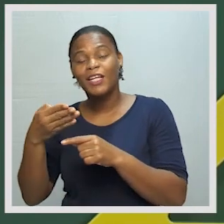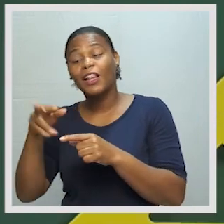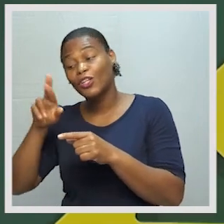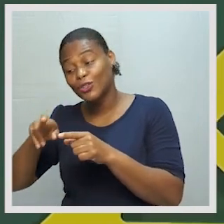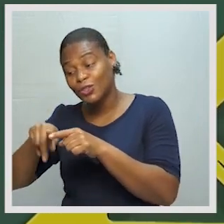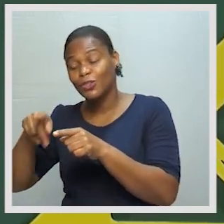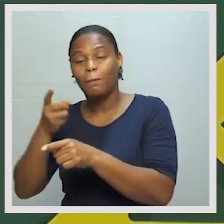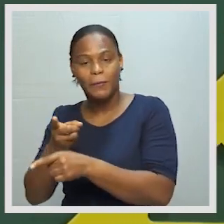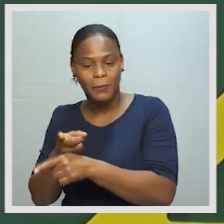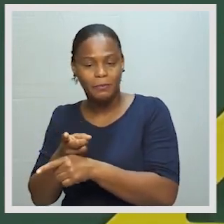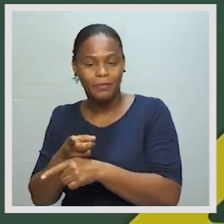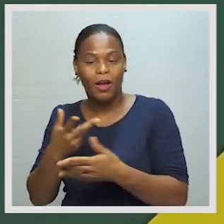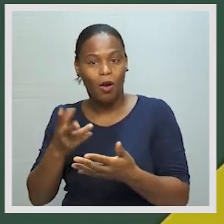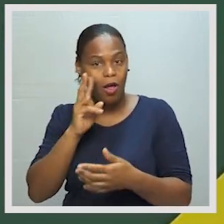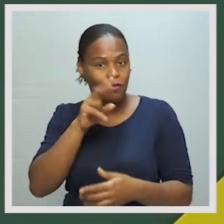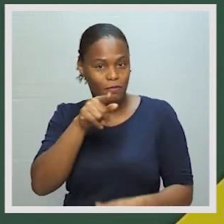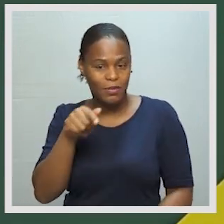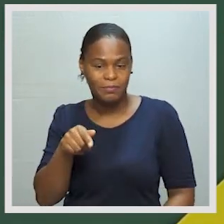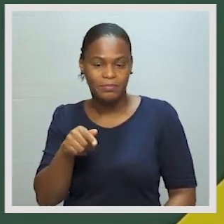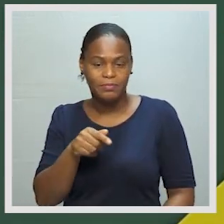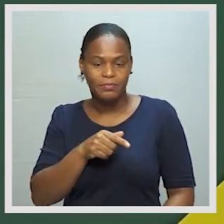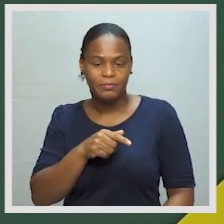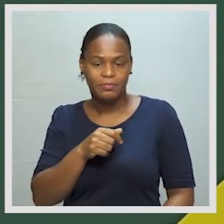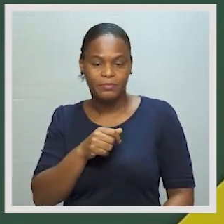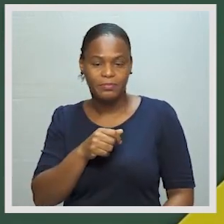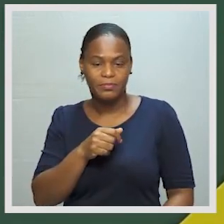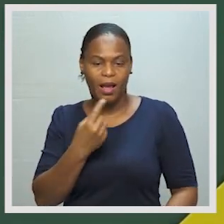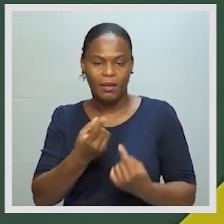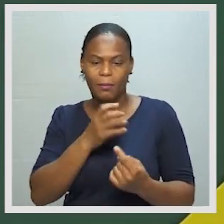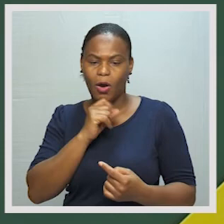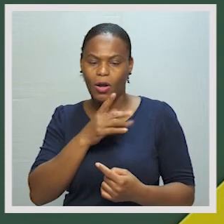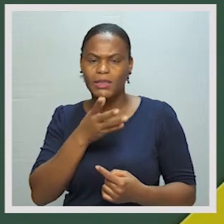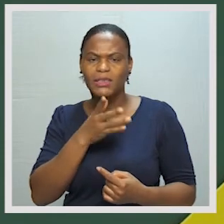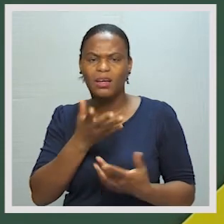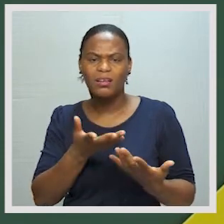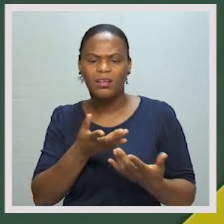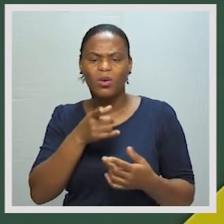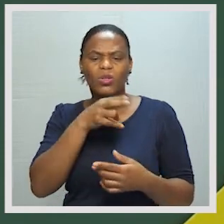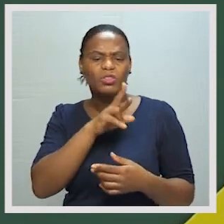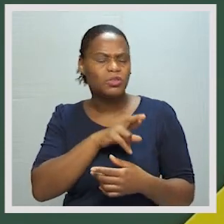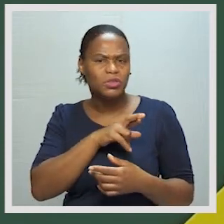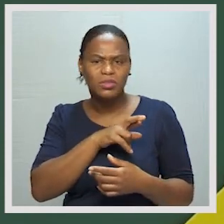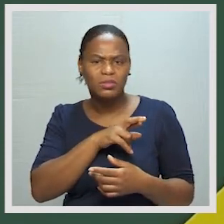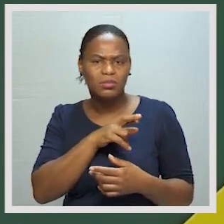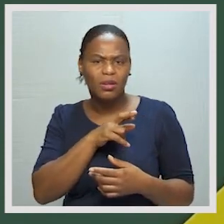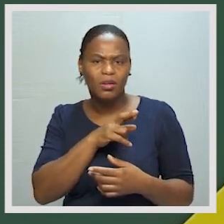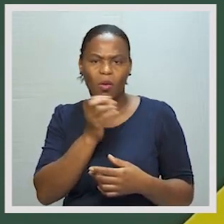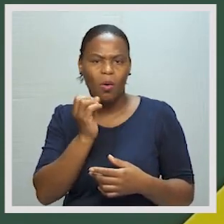reparem que aqui alguém pode dizer esse x não